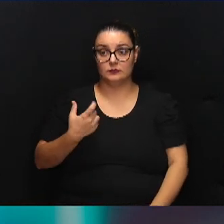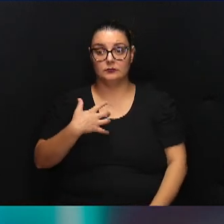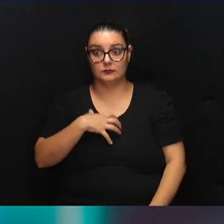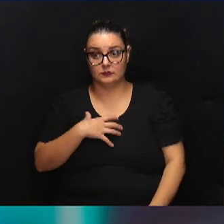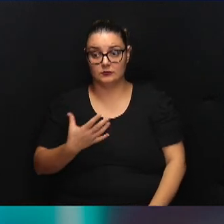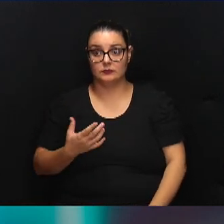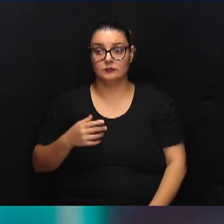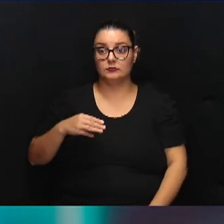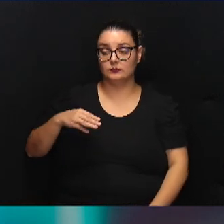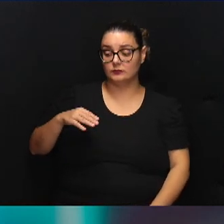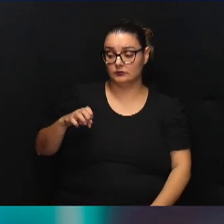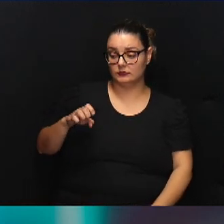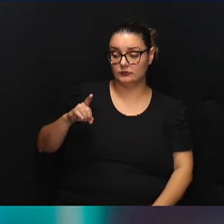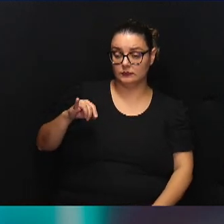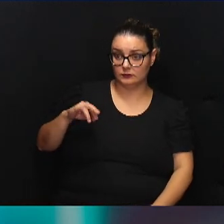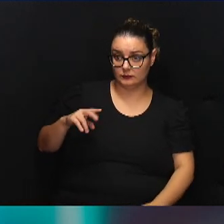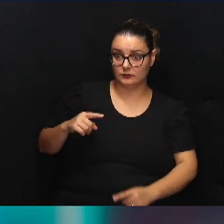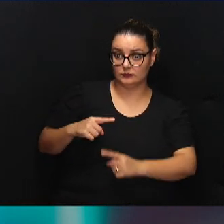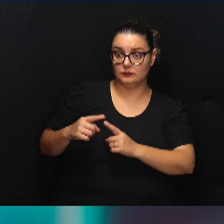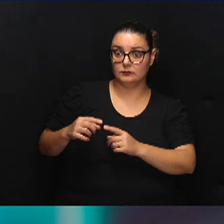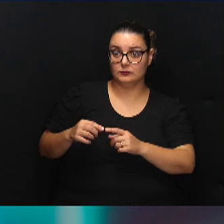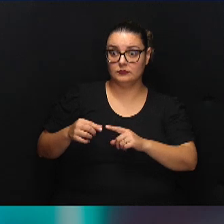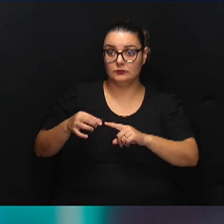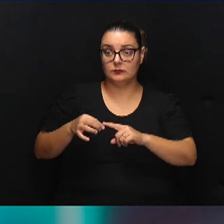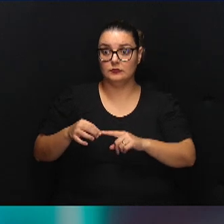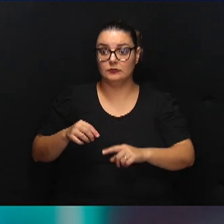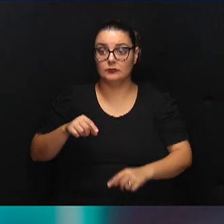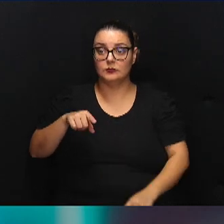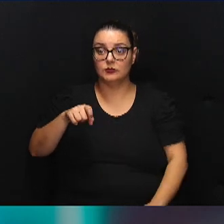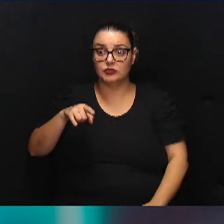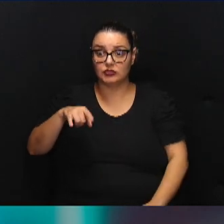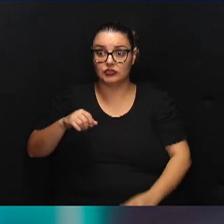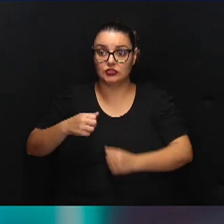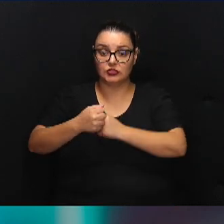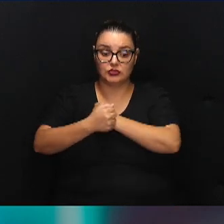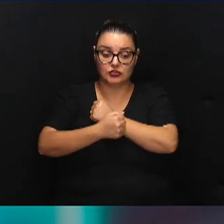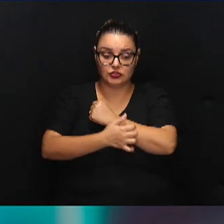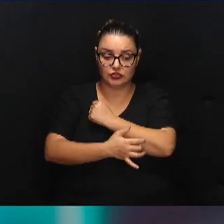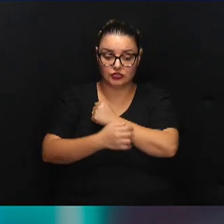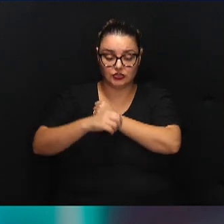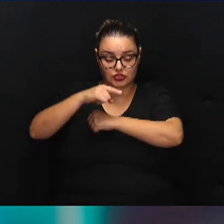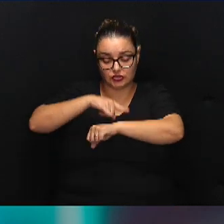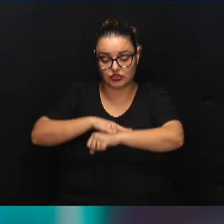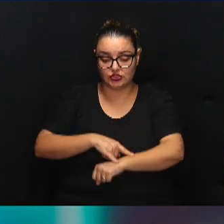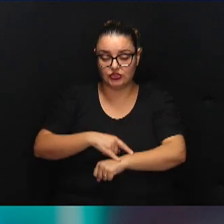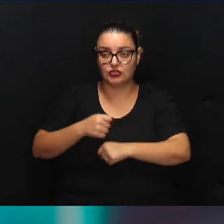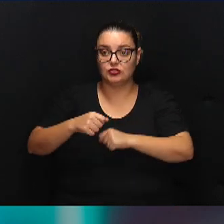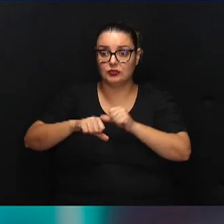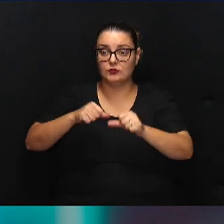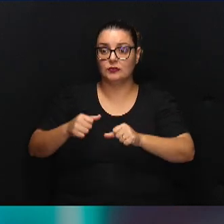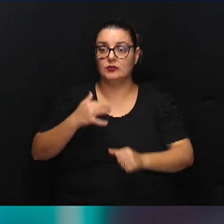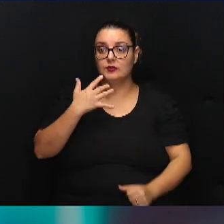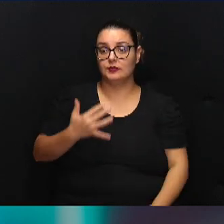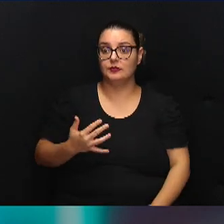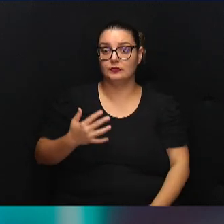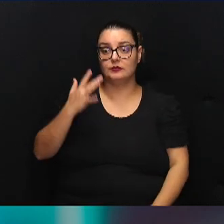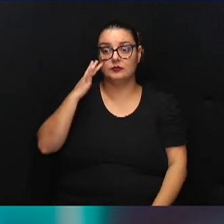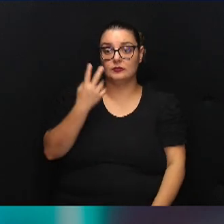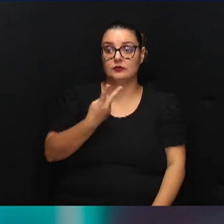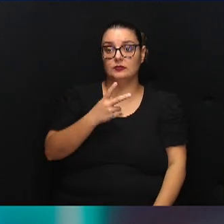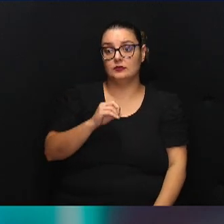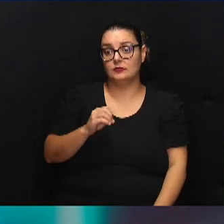medir a glicose era com uma fitinha no xixi, que mudava de cor. E não sabia se estava 200, 300